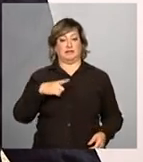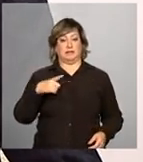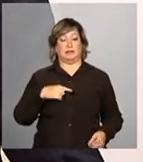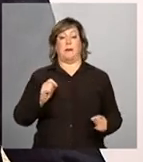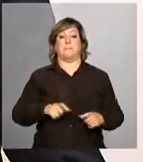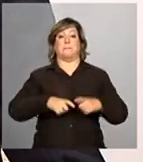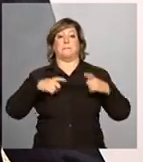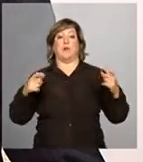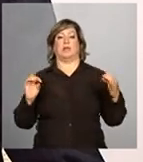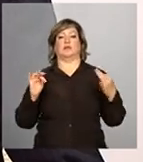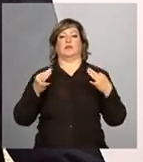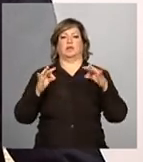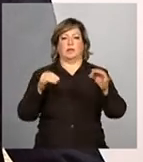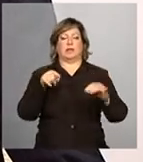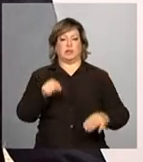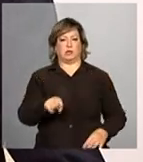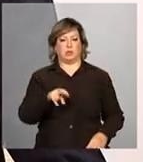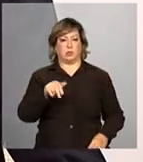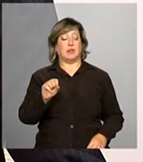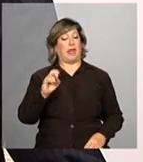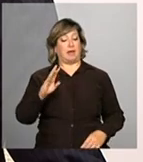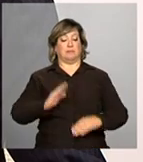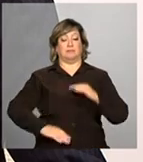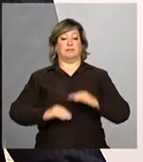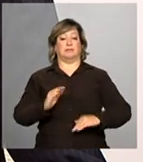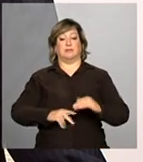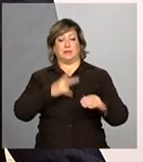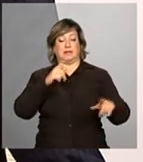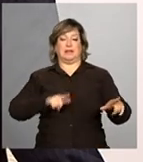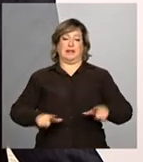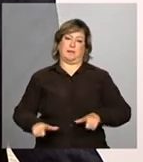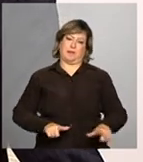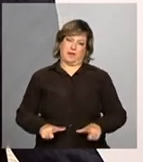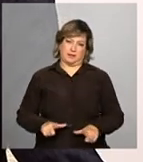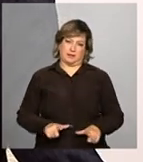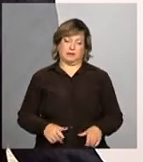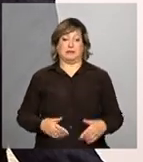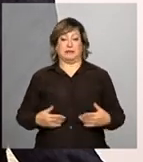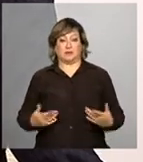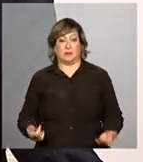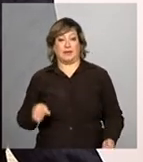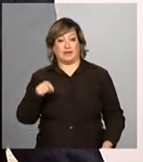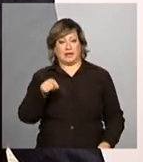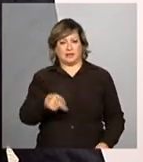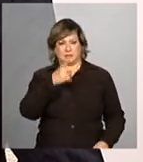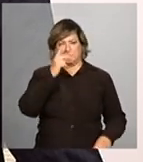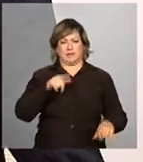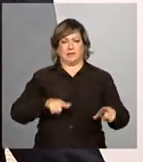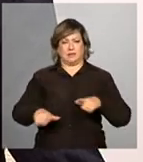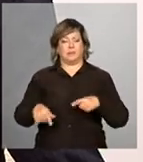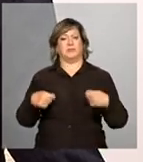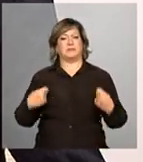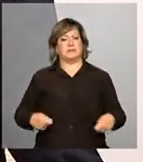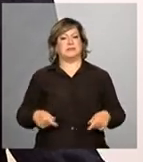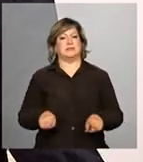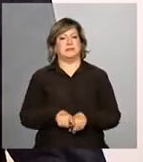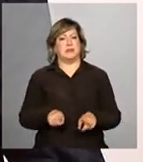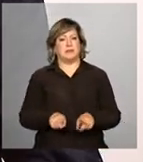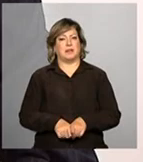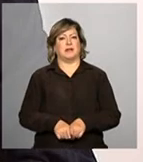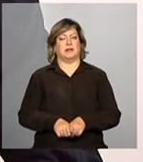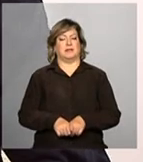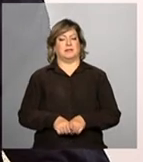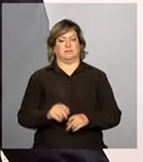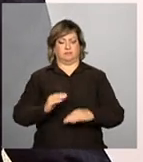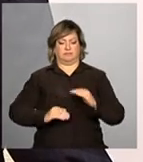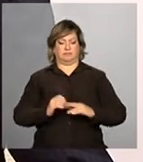isso que a maior tecnologia do suas é a sua mão de obra é o trabalhador do suas Então esse trabalhador ele tem que ser também capacitado e